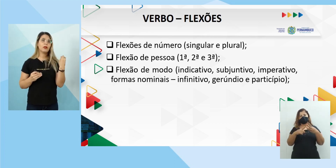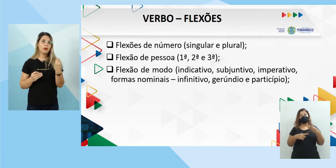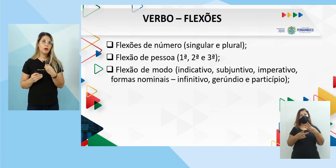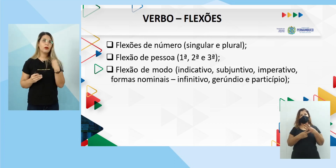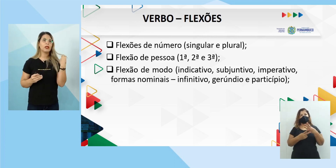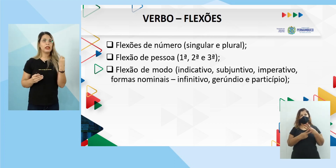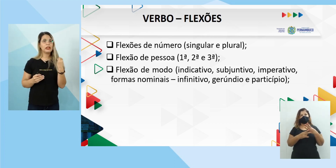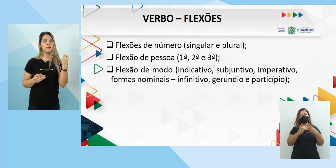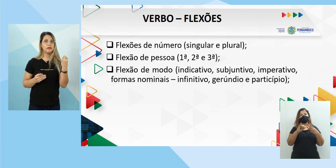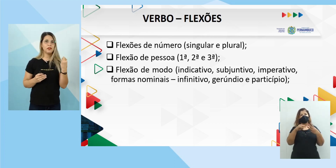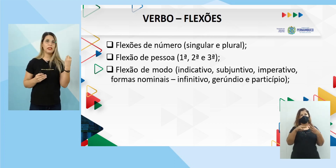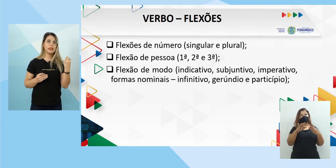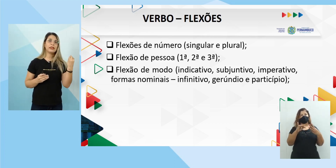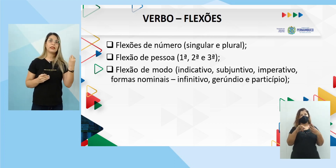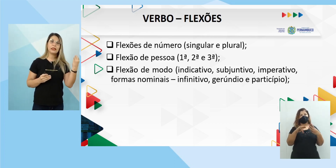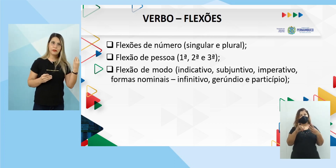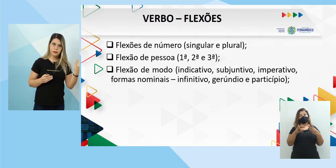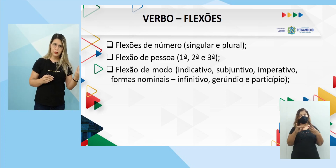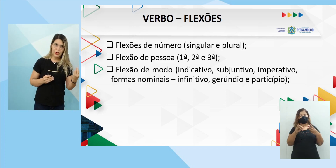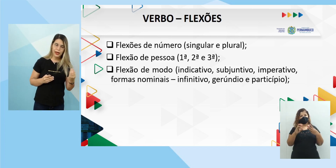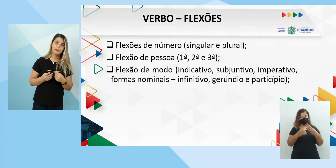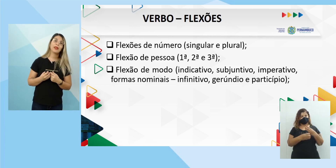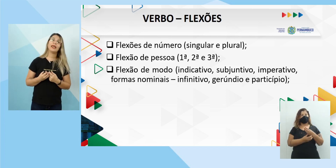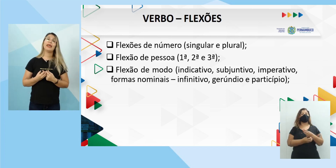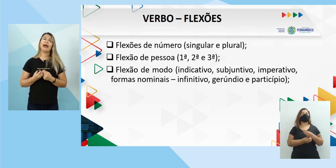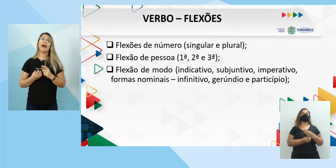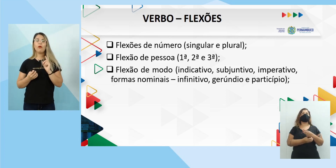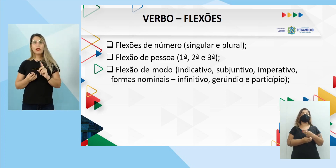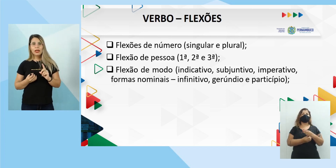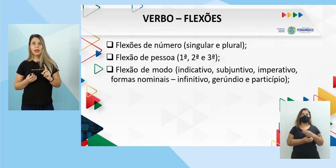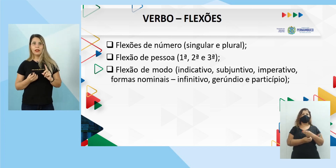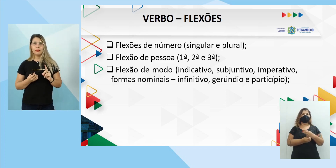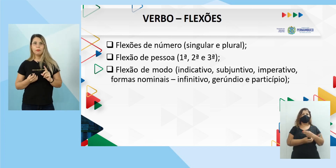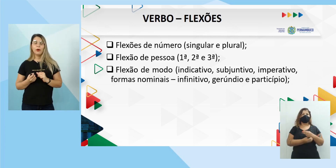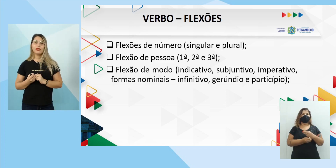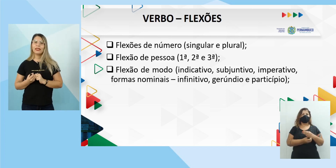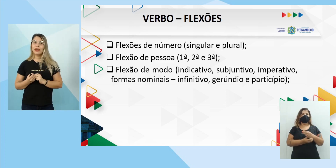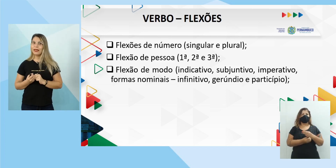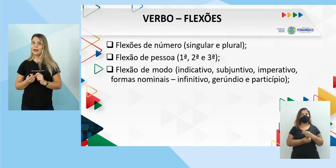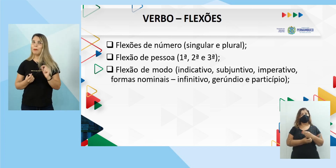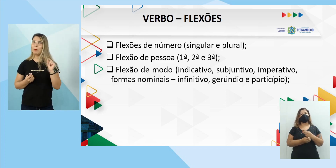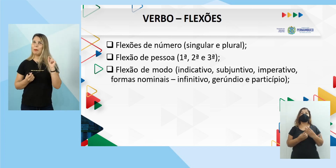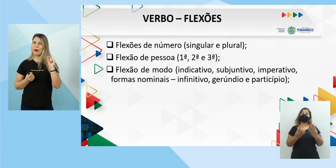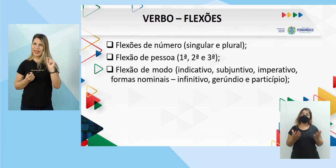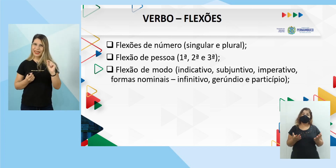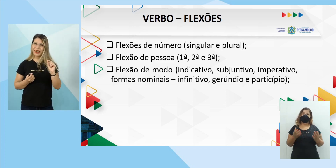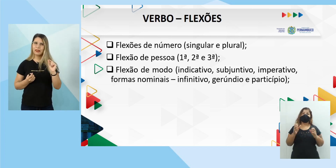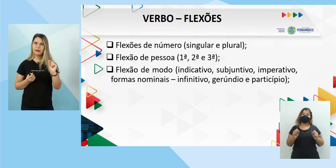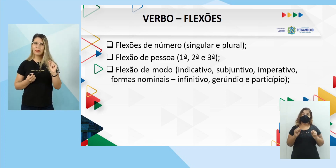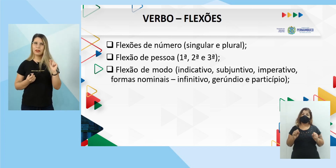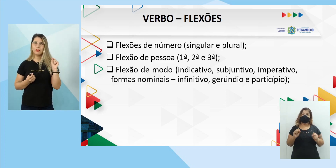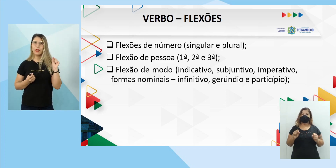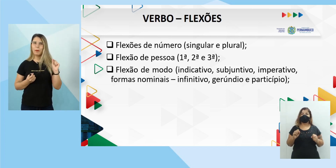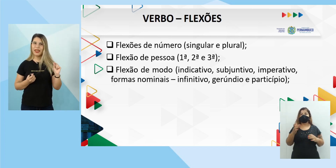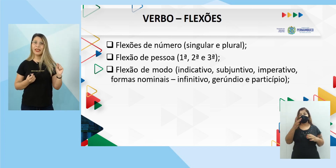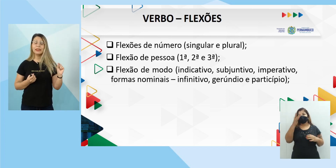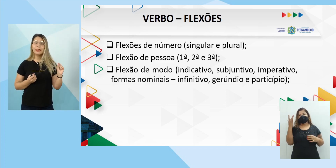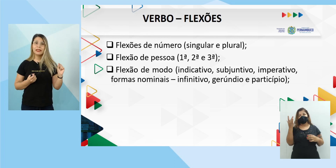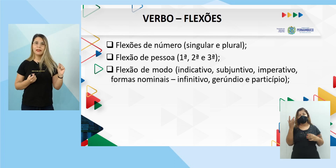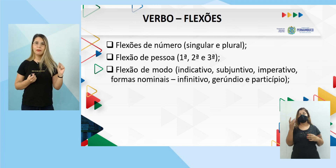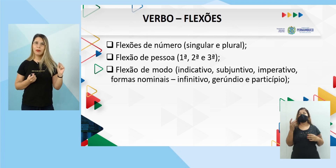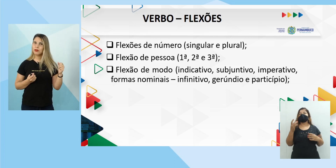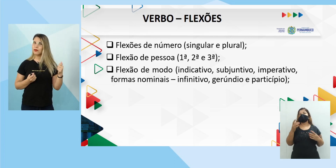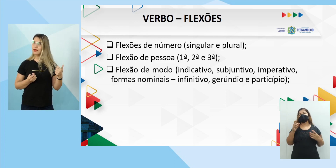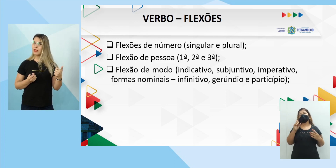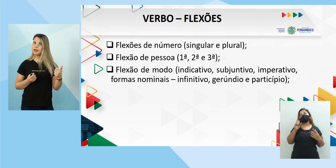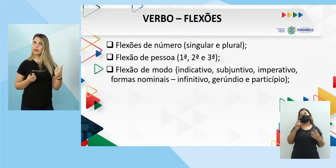estão no infinitivo, tá? Alguém pode querer pregar em vocês uma